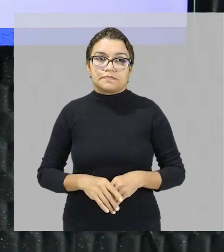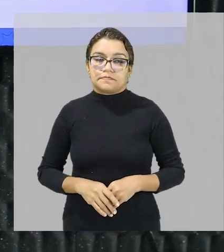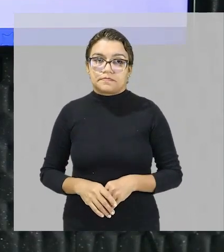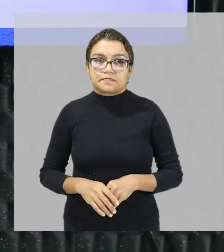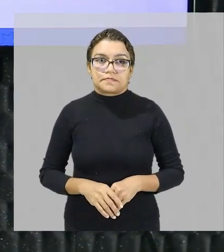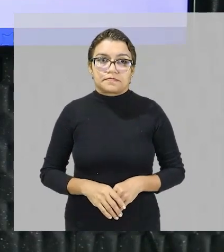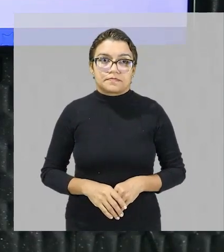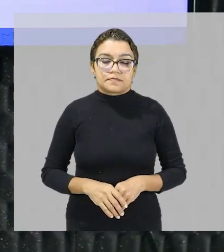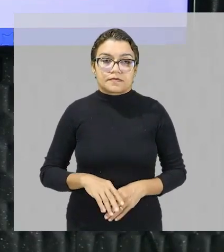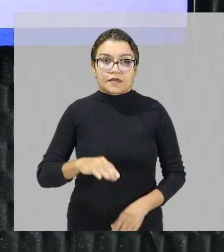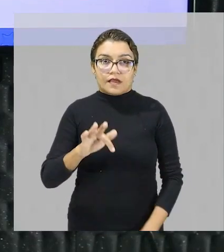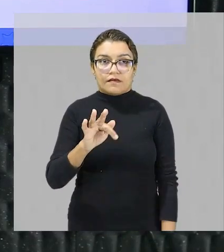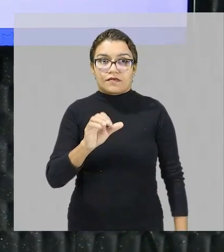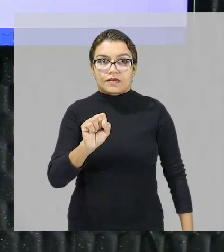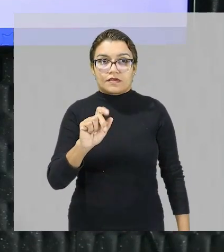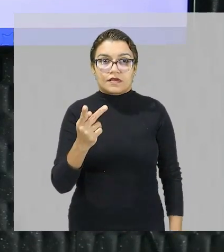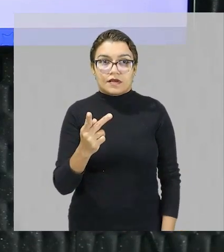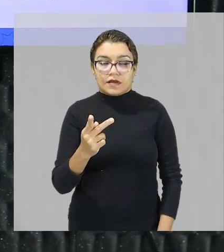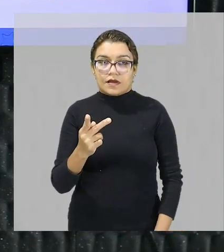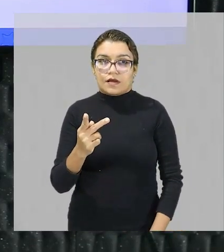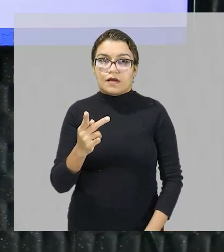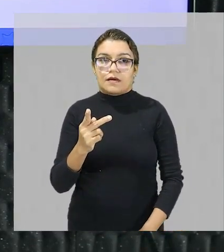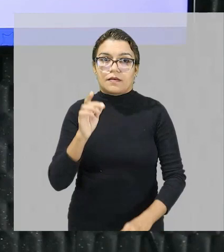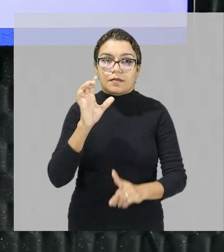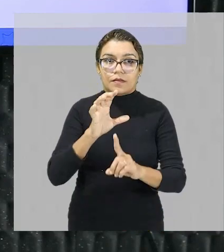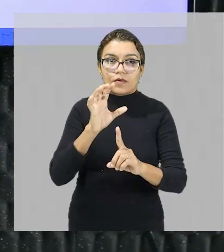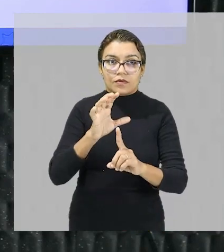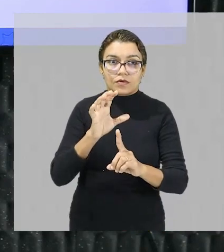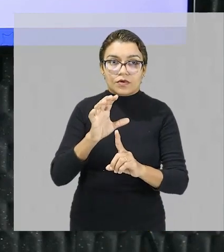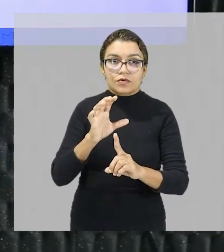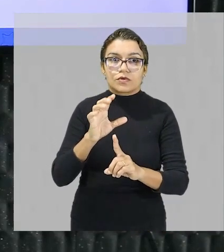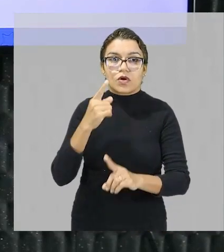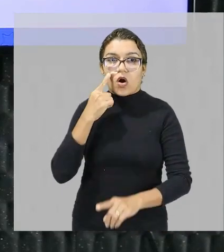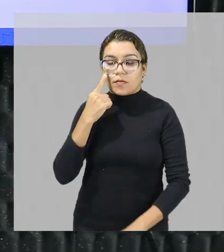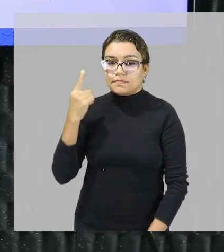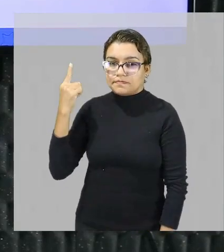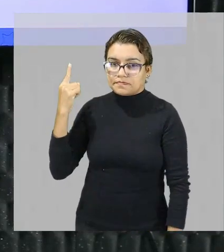Esse FSH, ele promove o quê? Maturação dos folículos